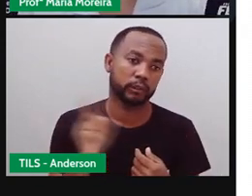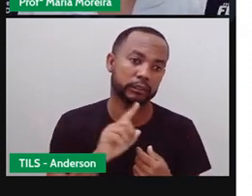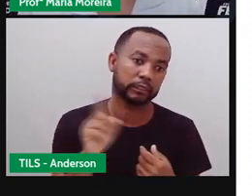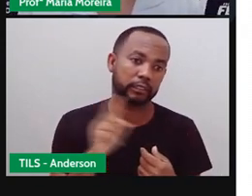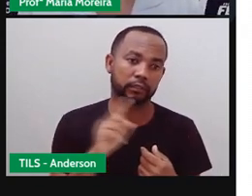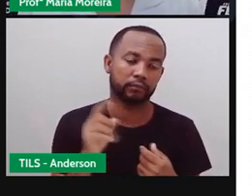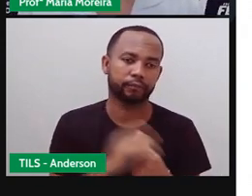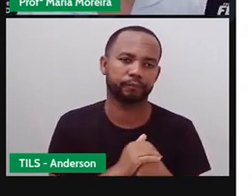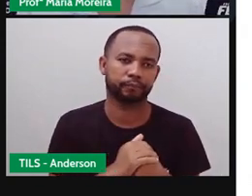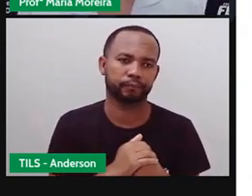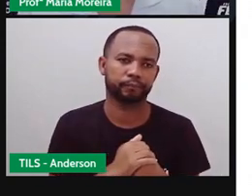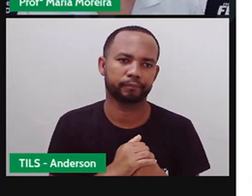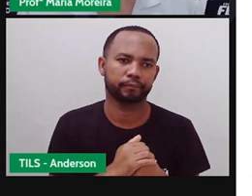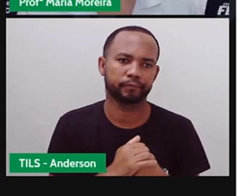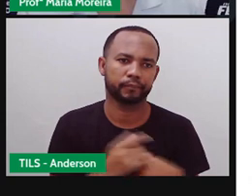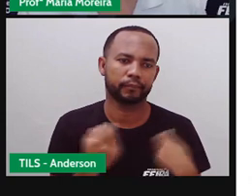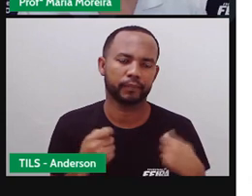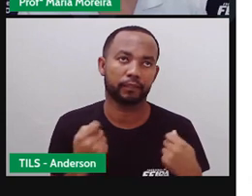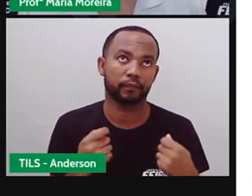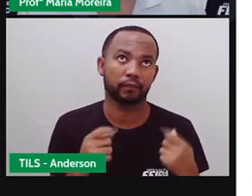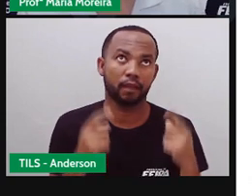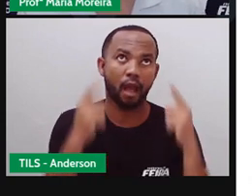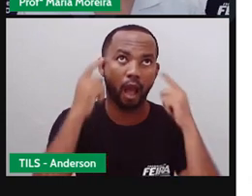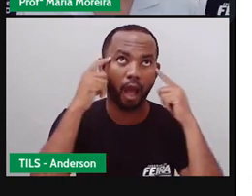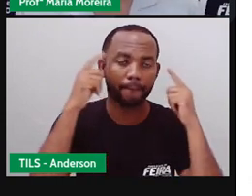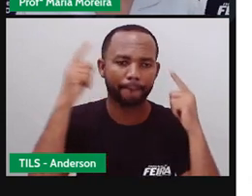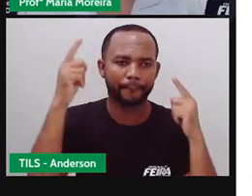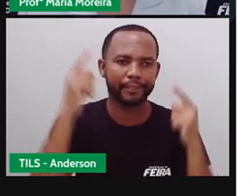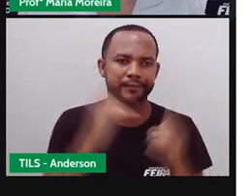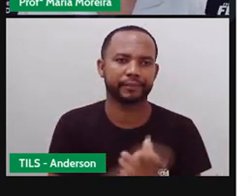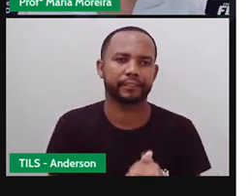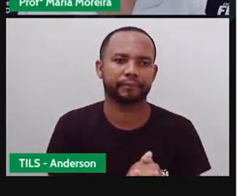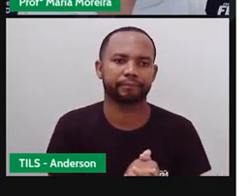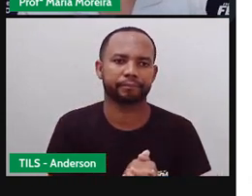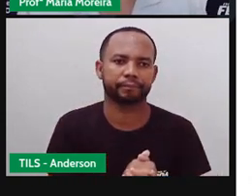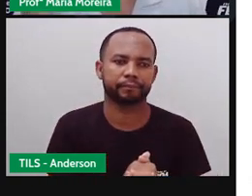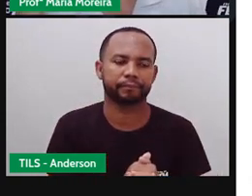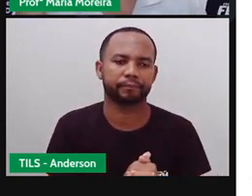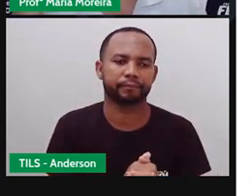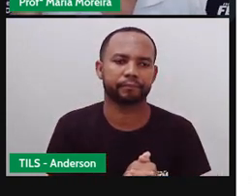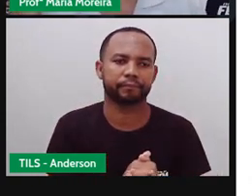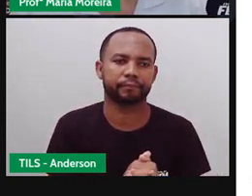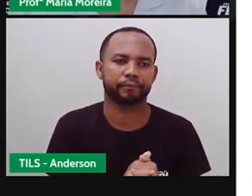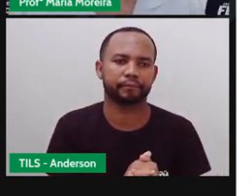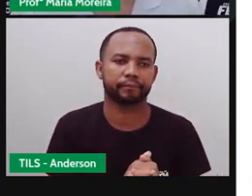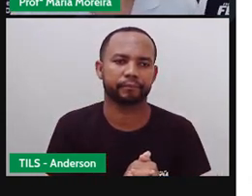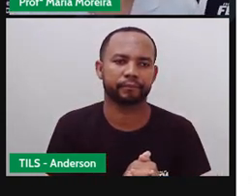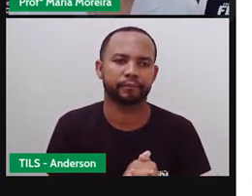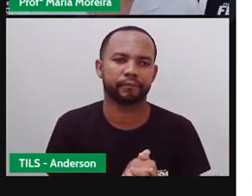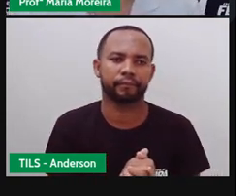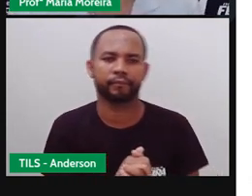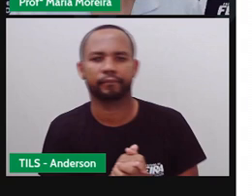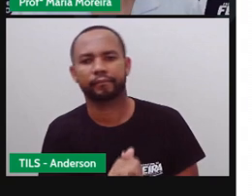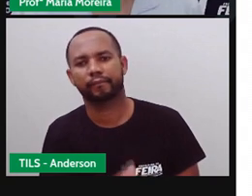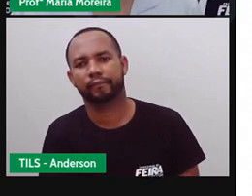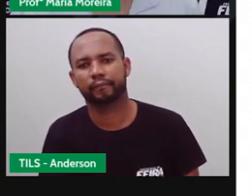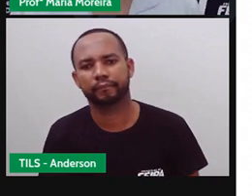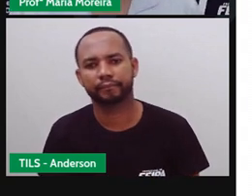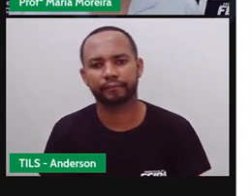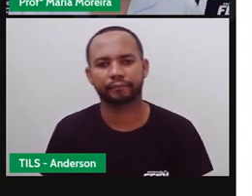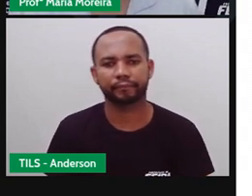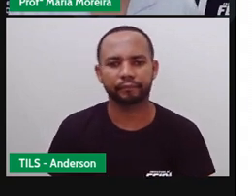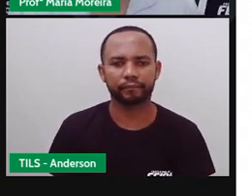gente já viu aqui na rede ele se ou que a extinção de animais Então vamos tirar esse dia hoje para